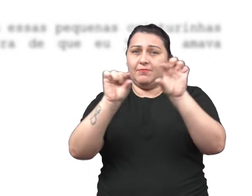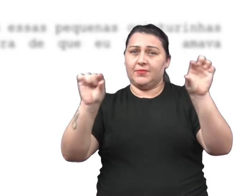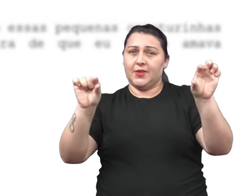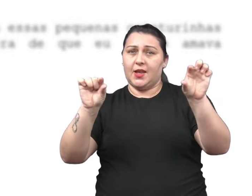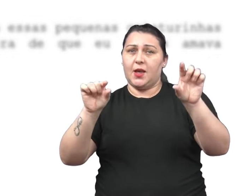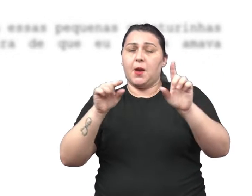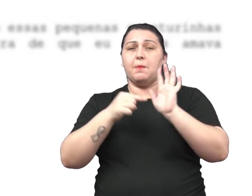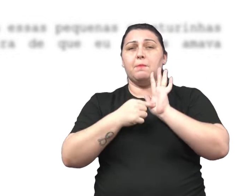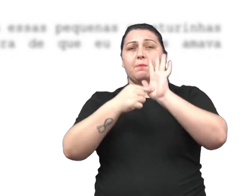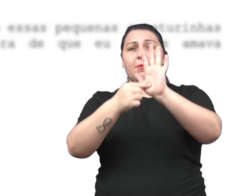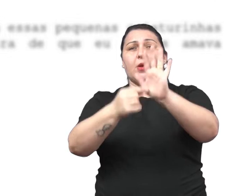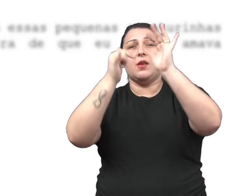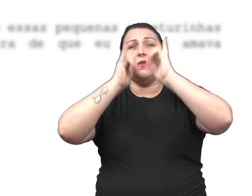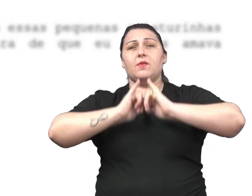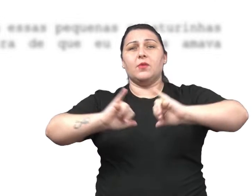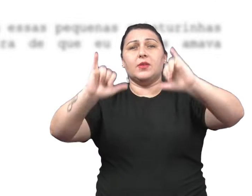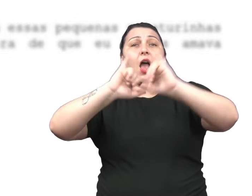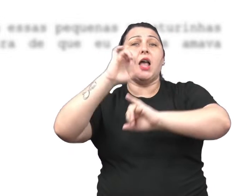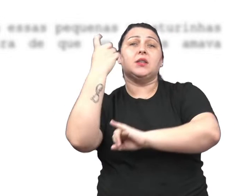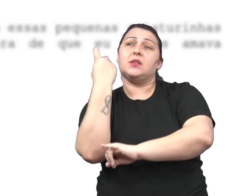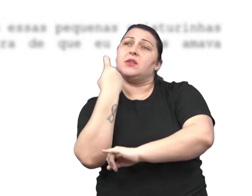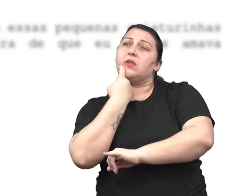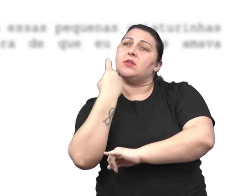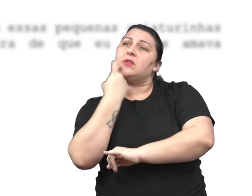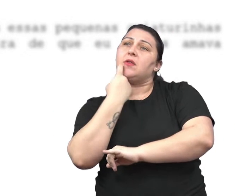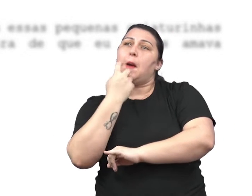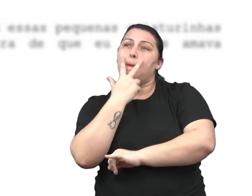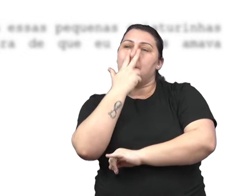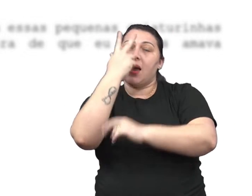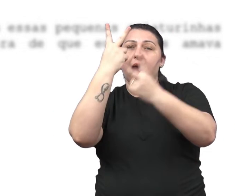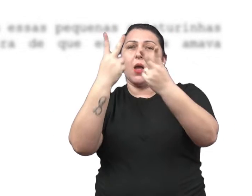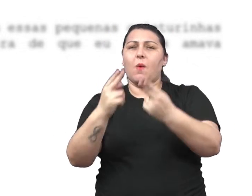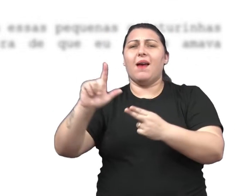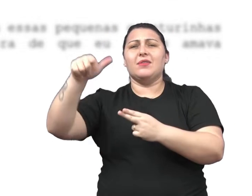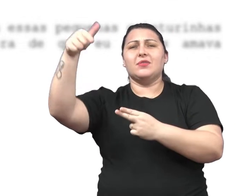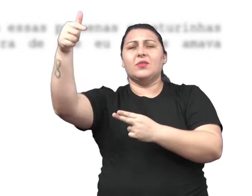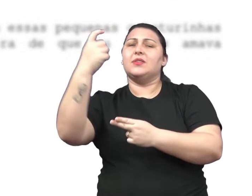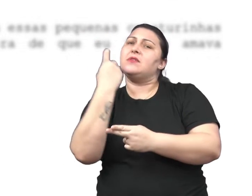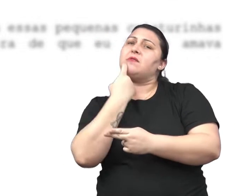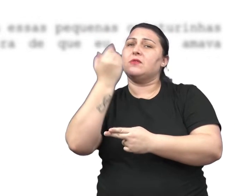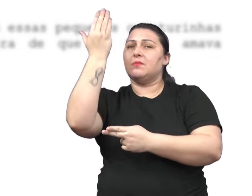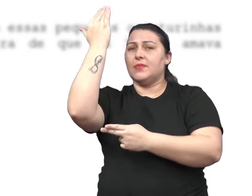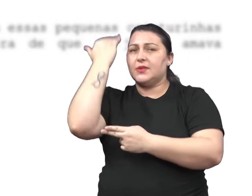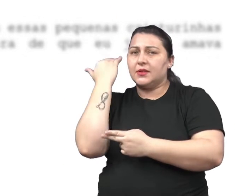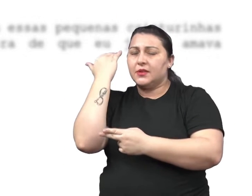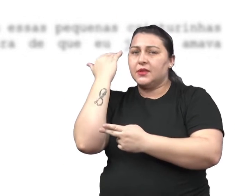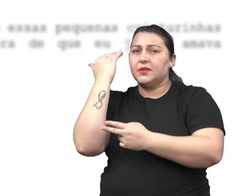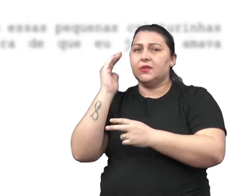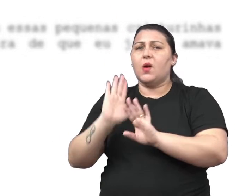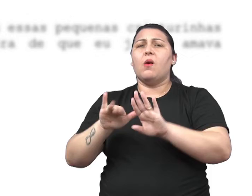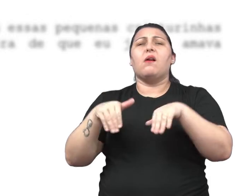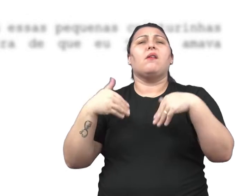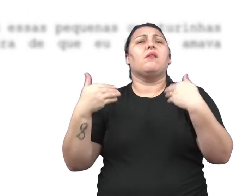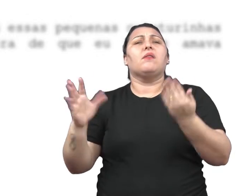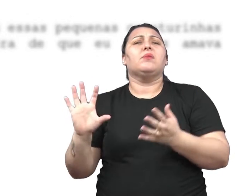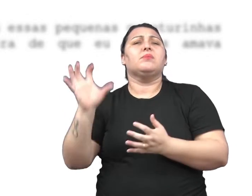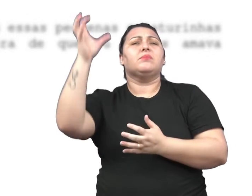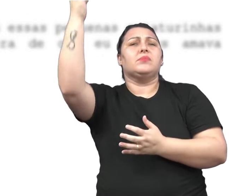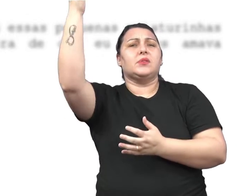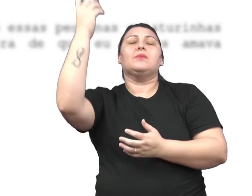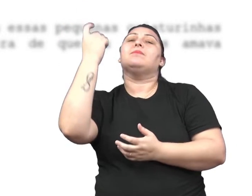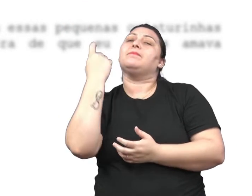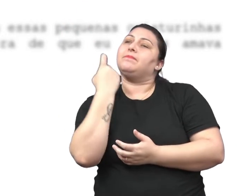aparece a informação. Era uma sexta-feira que parecia igual às outras. Então, quando foi que aconteceu o fato? Em